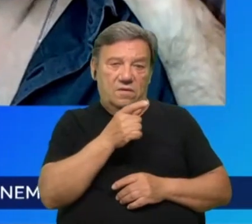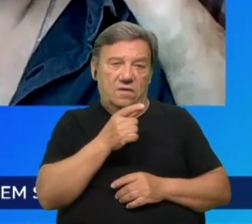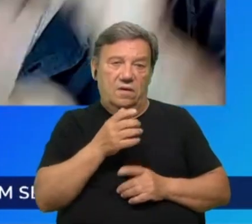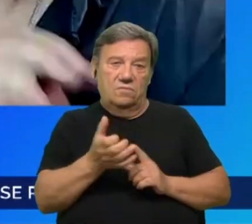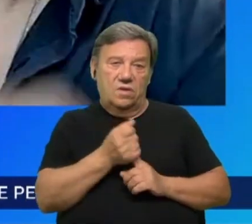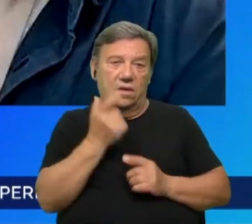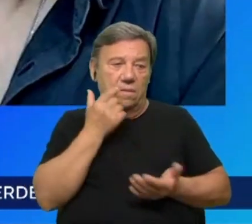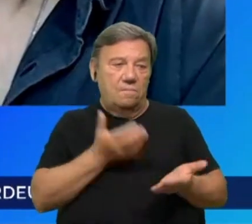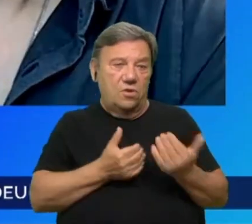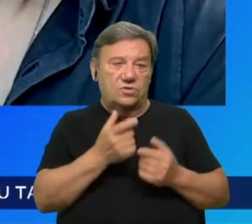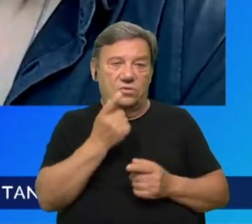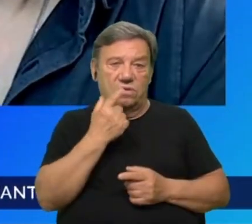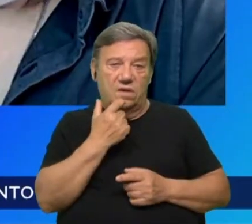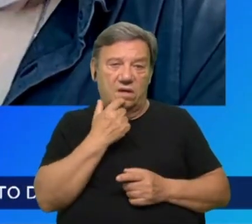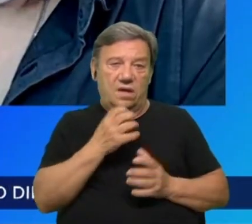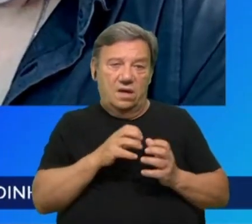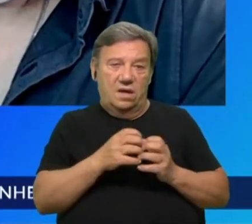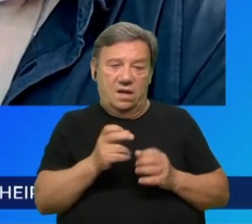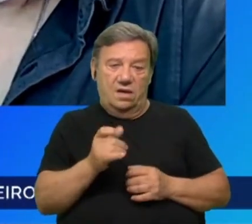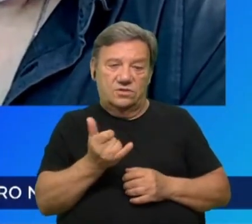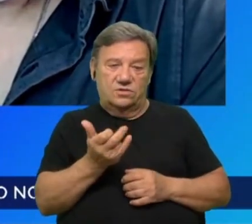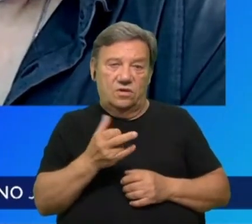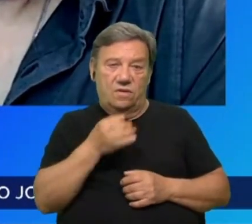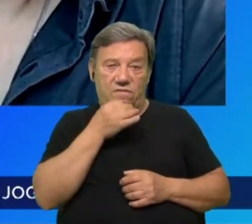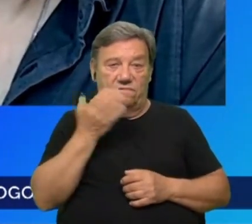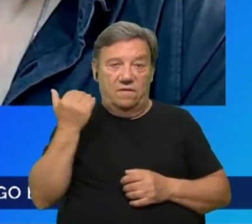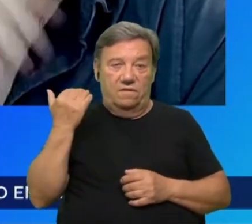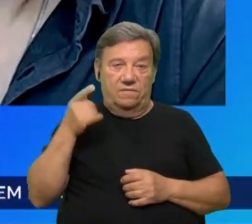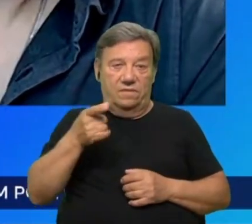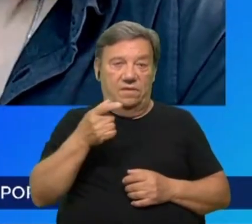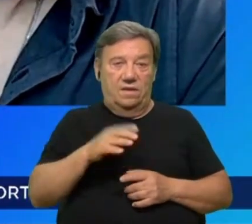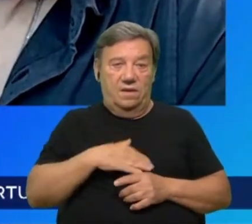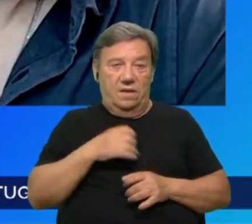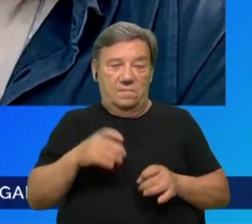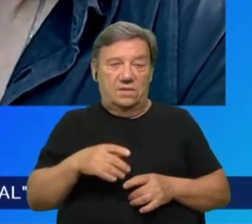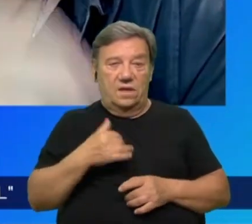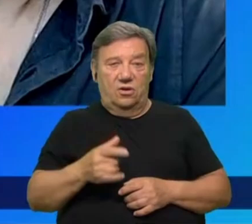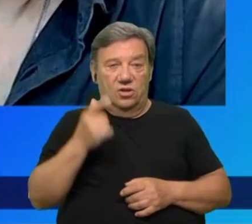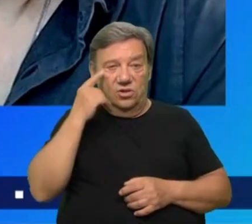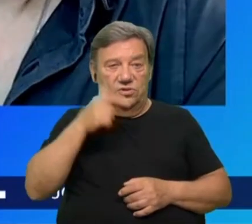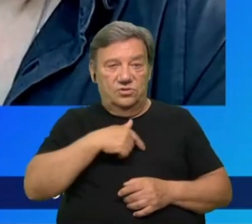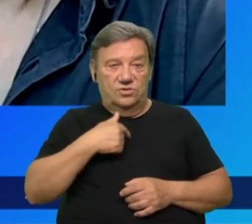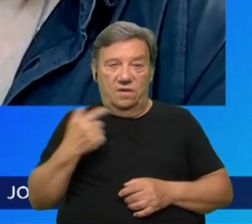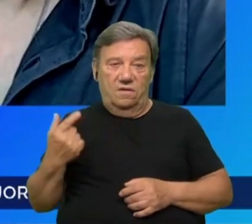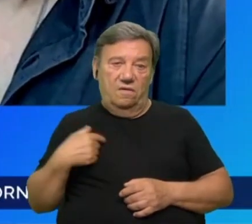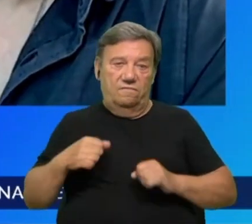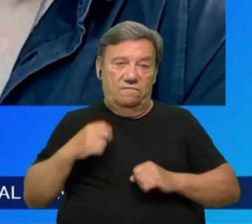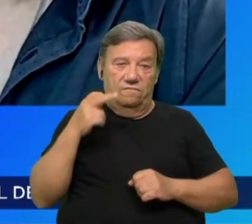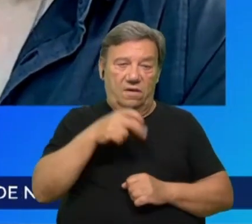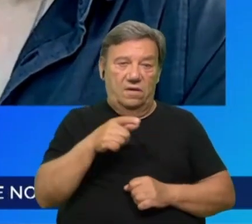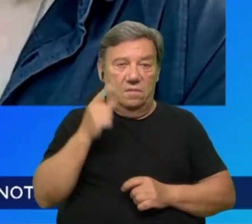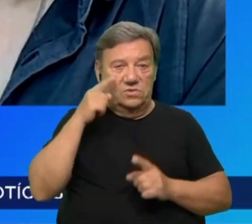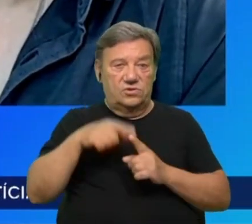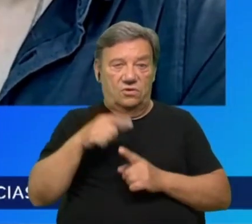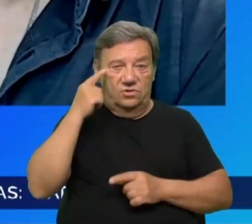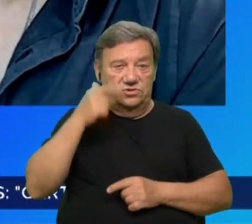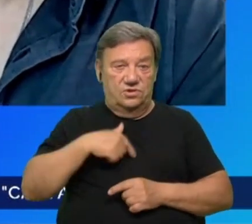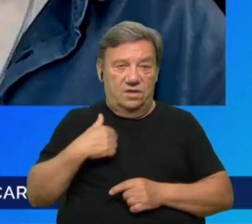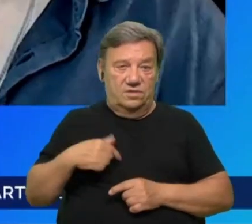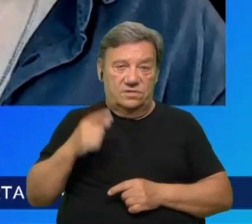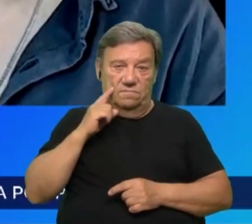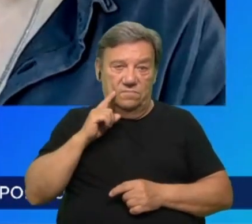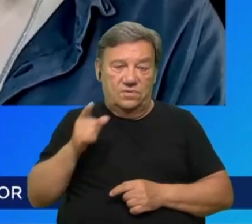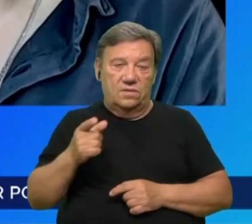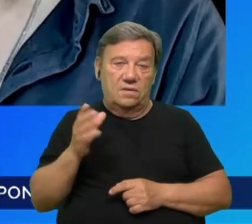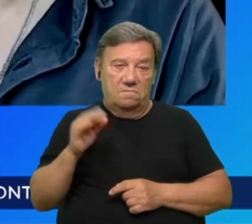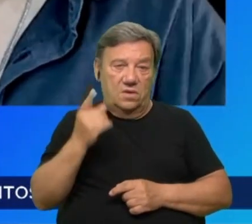recolher amostras de um asteroide. Como estavas a falar dos asteroides, precisamente das ameaças, Claro. e agora os chineses vão lá. Esta é mais uma missão chinesa importante. É